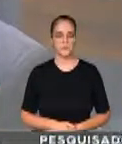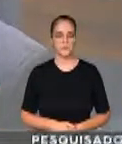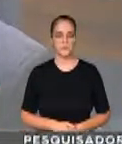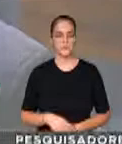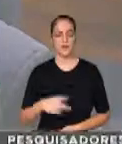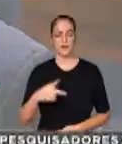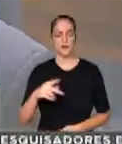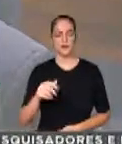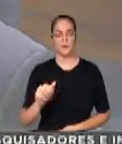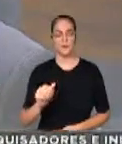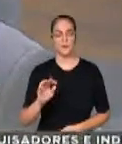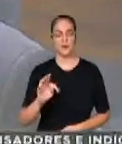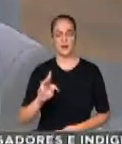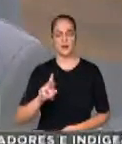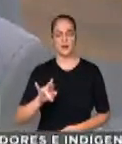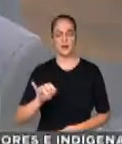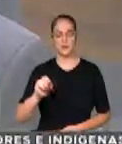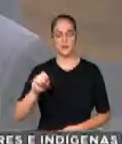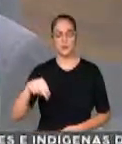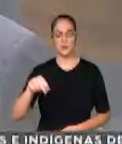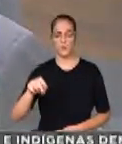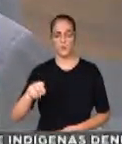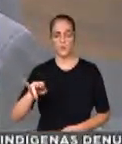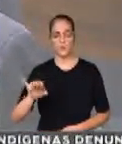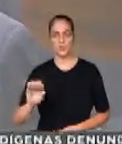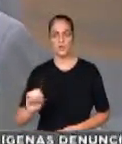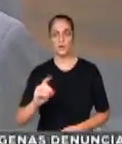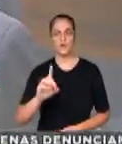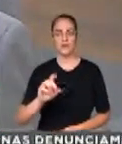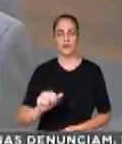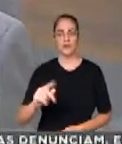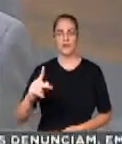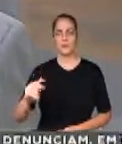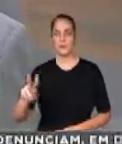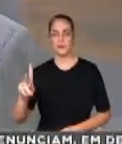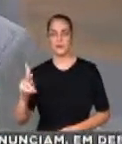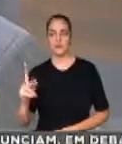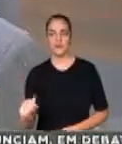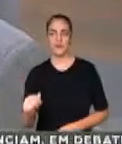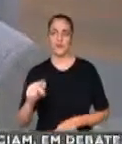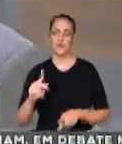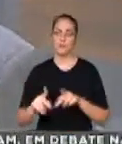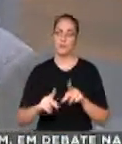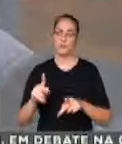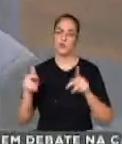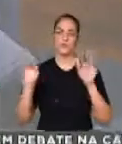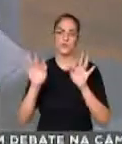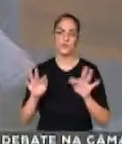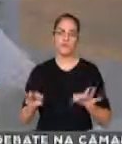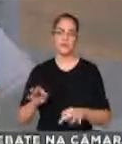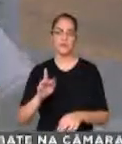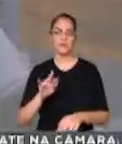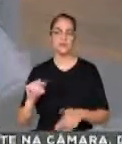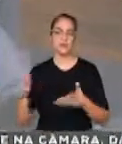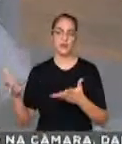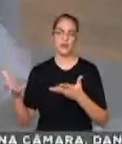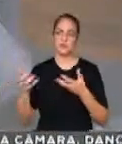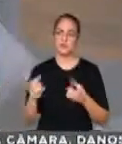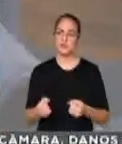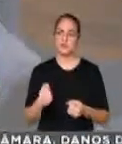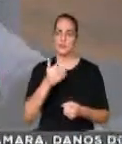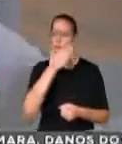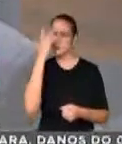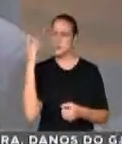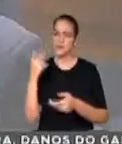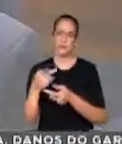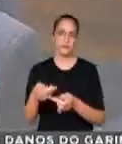Patrimônio da Penha, uma pequena vila, um pequeno distrito, um povo acolhedor, tenho certeza que estará recebendo todos os brasileiros. Uma vila que tem essa tradição de